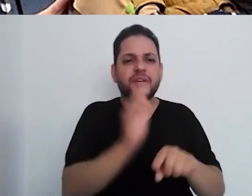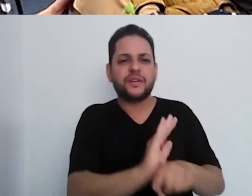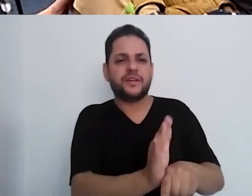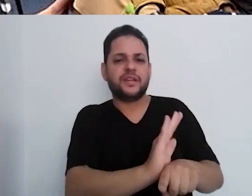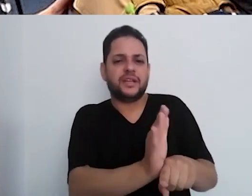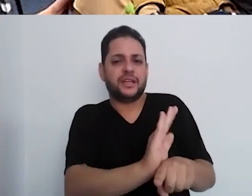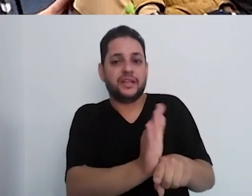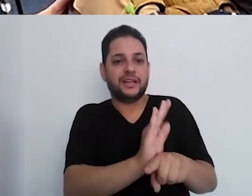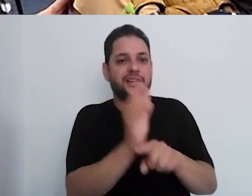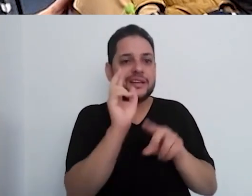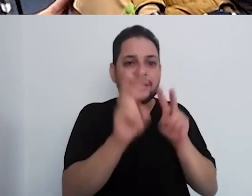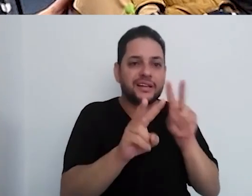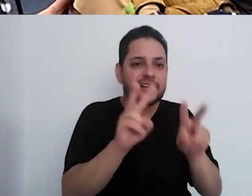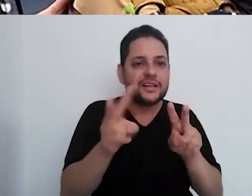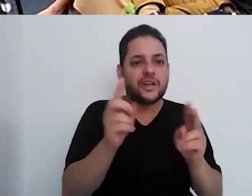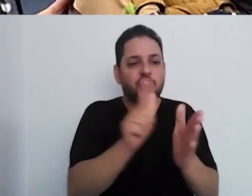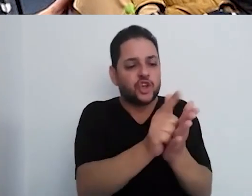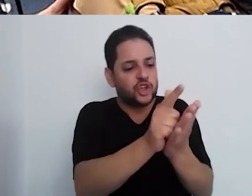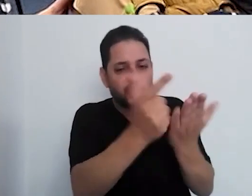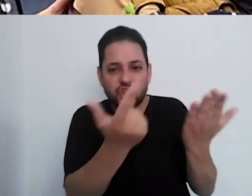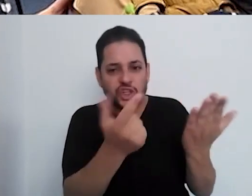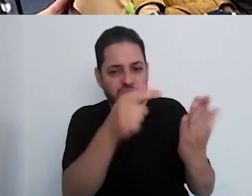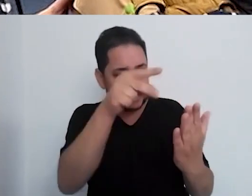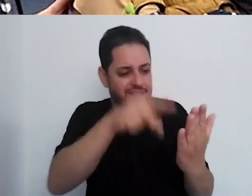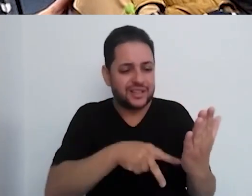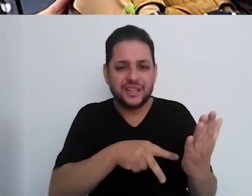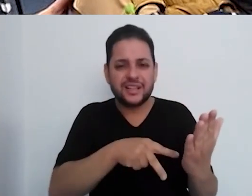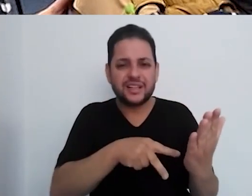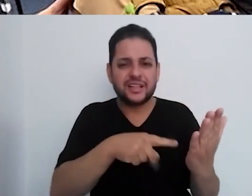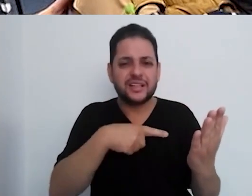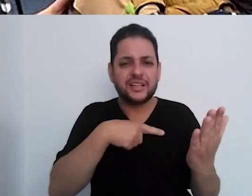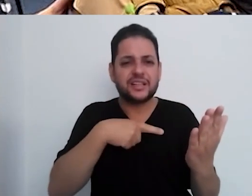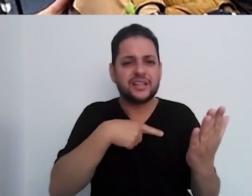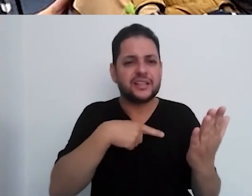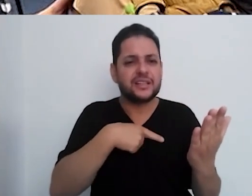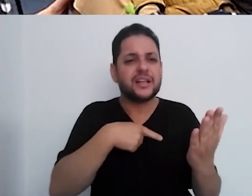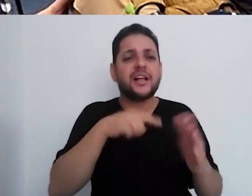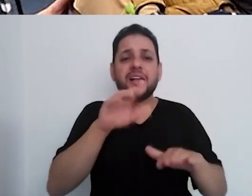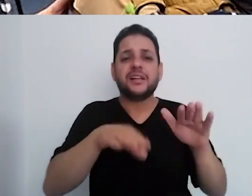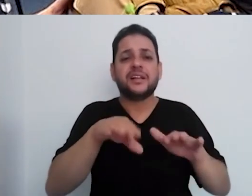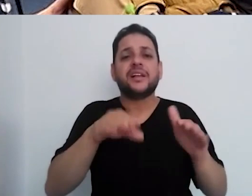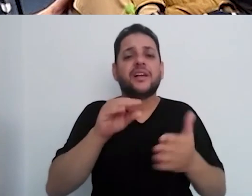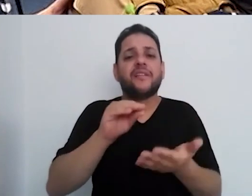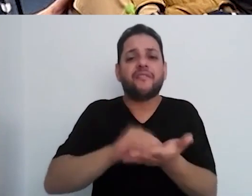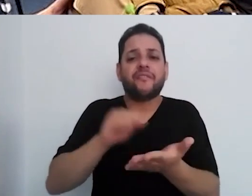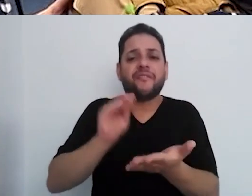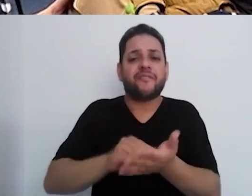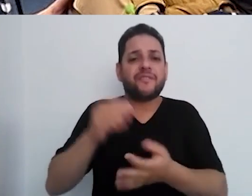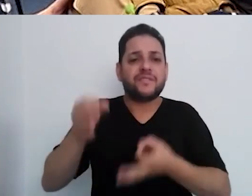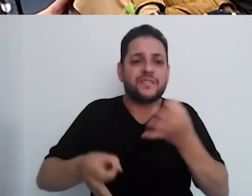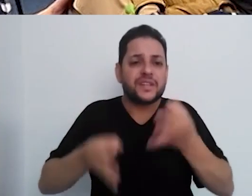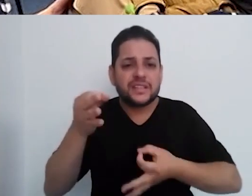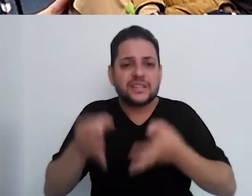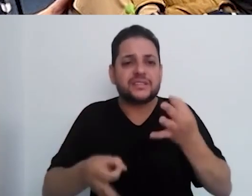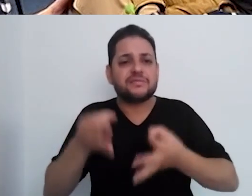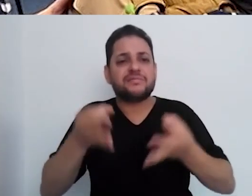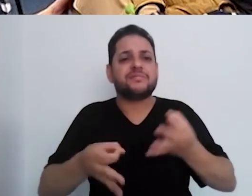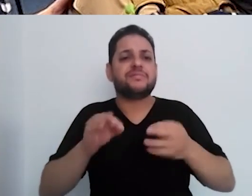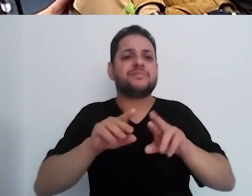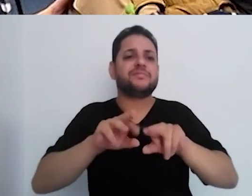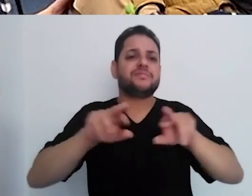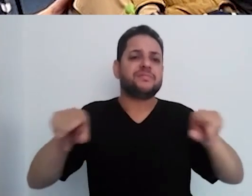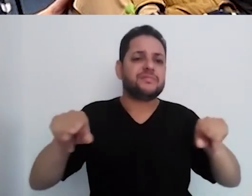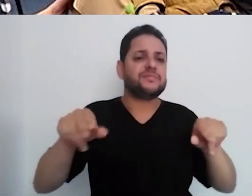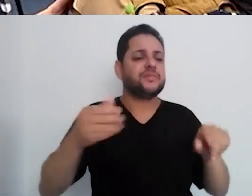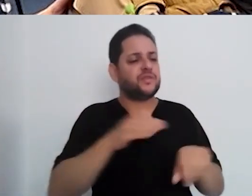lê no jornal, né, tem assim muitas imprecisões, né, jurídicas, que realmente parece, fala, gente, não acredito. Conversando com o